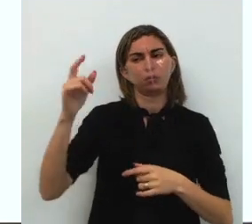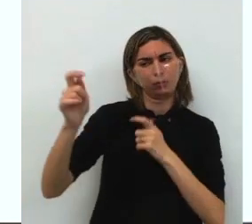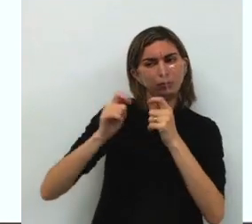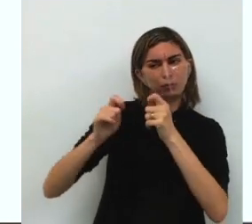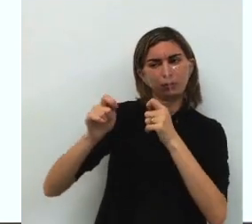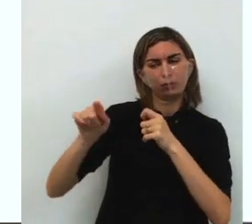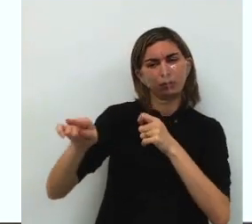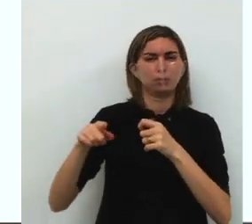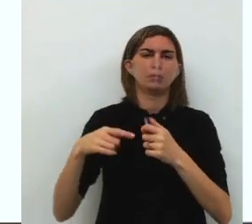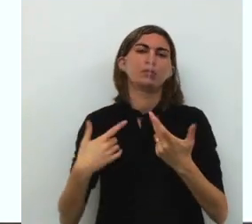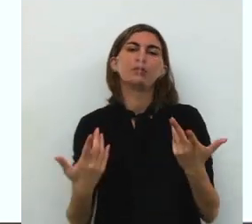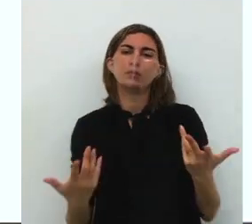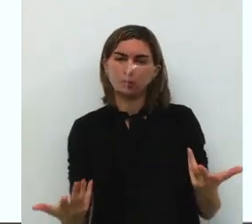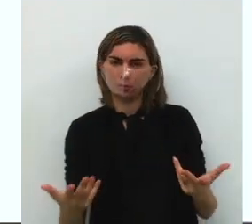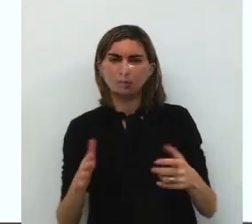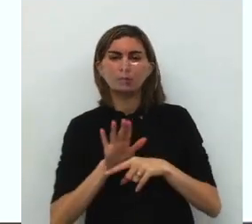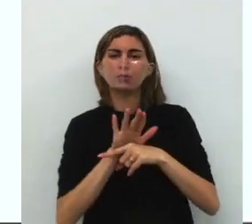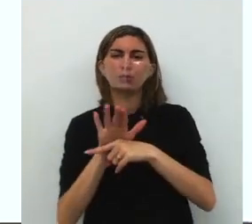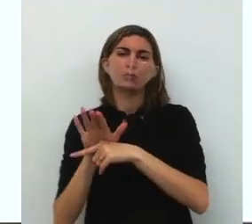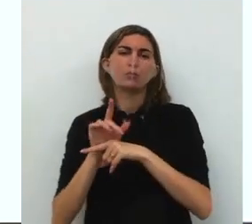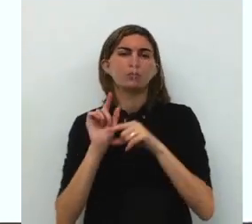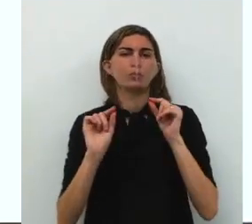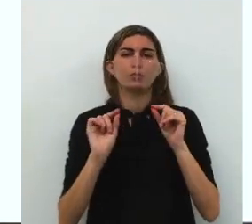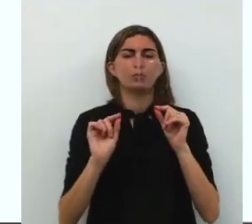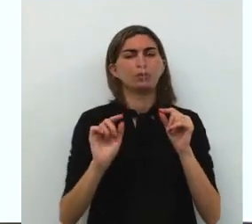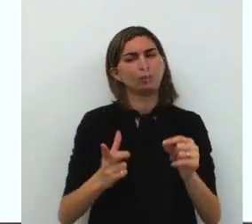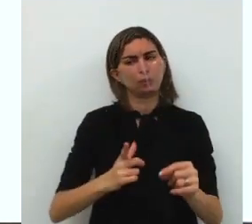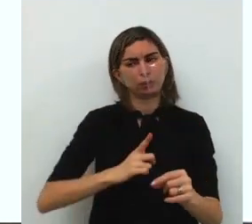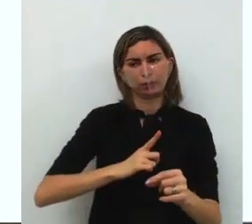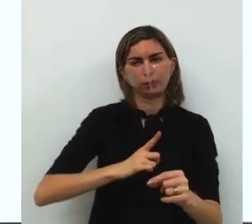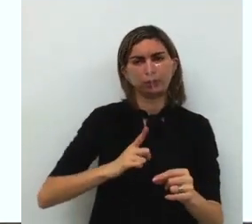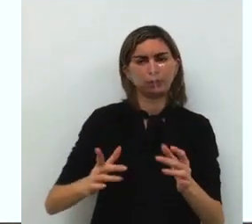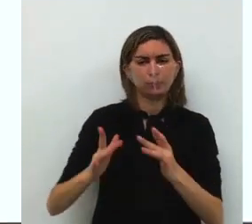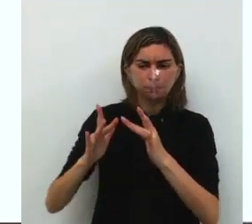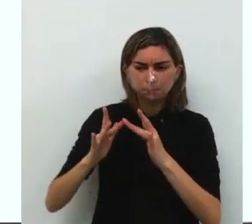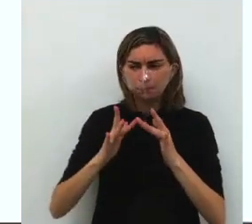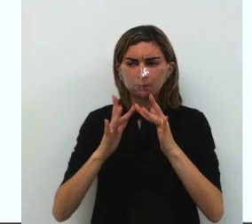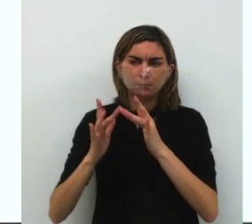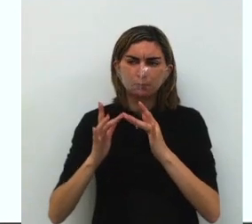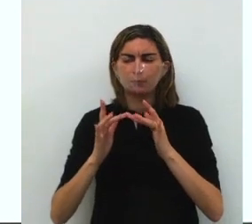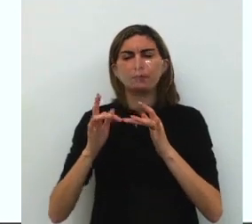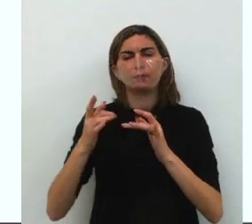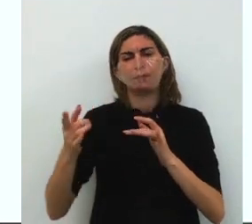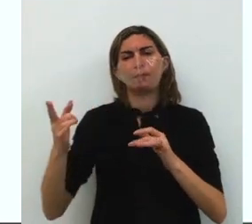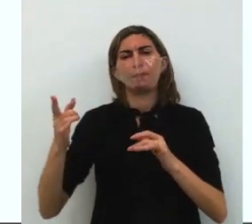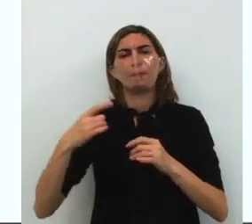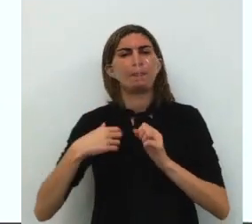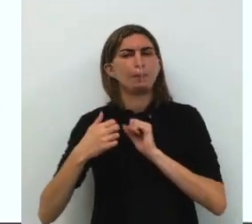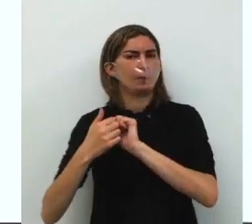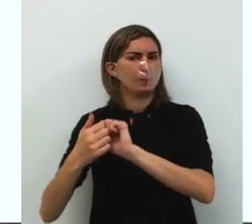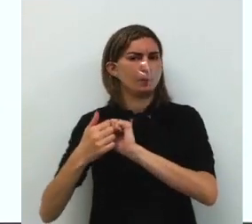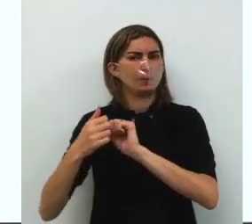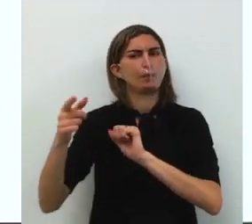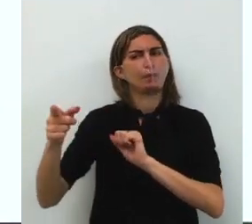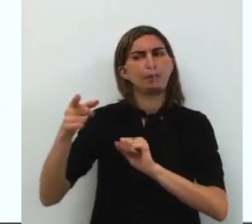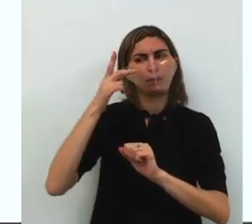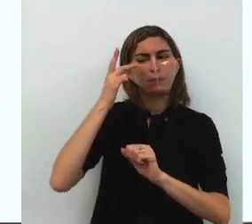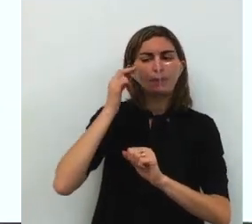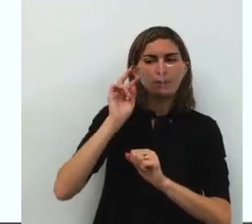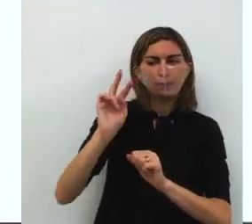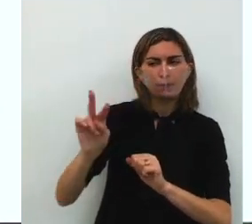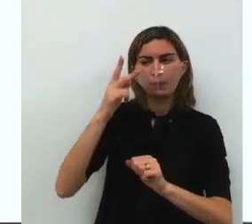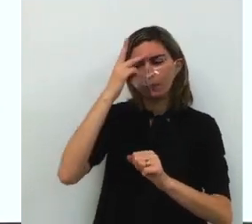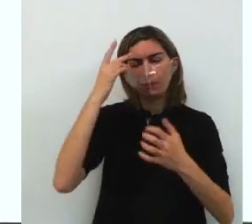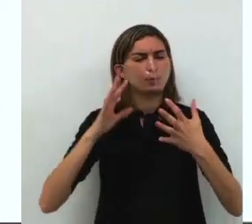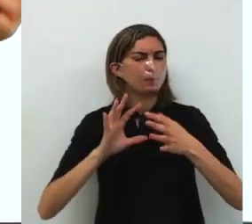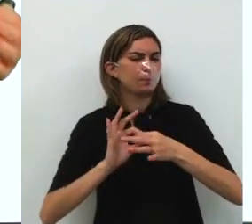o nosso entrevistado. E isso serve para quê? Para se ter uma intimidade. Vamos nos tornar íntimos dessa pessoa.